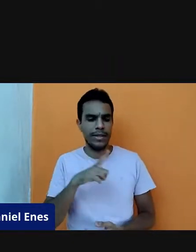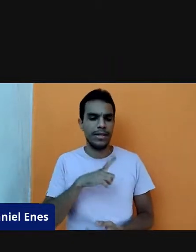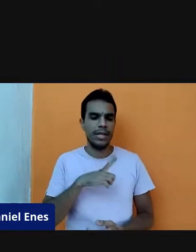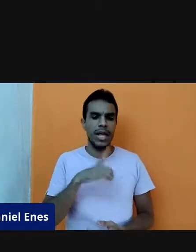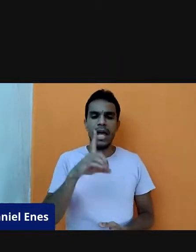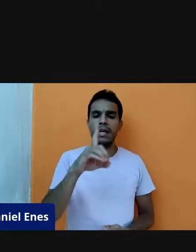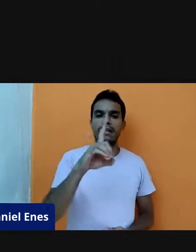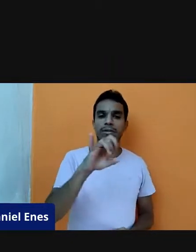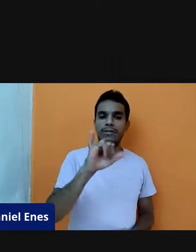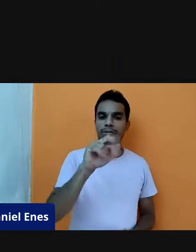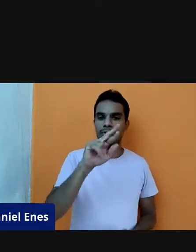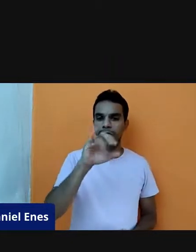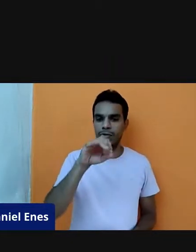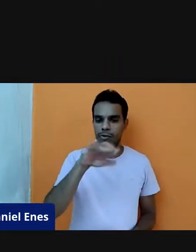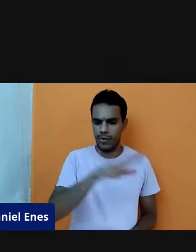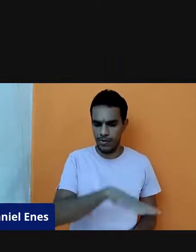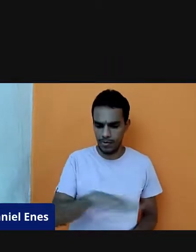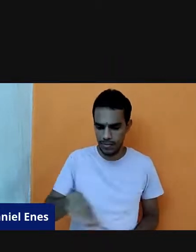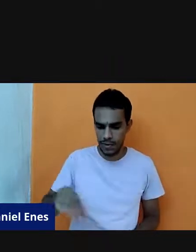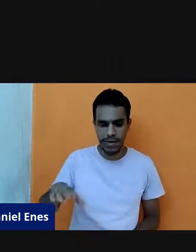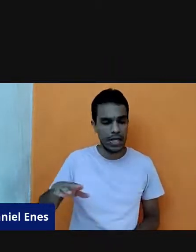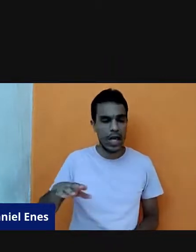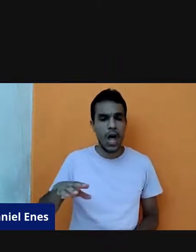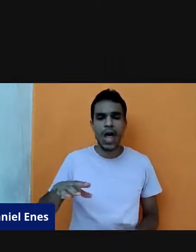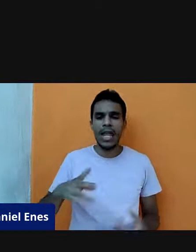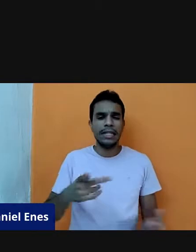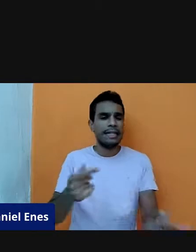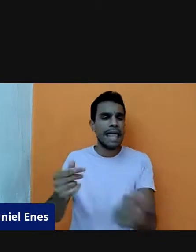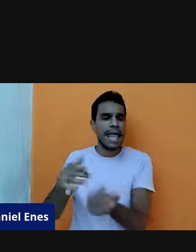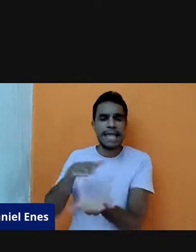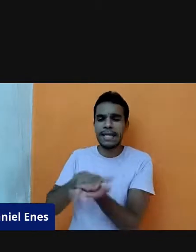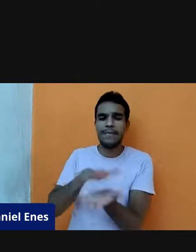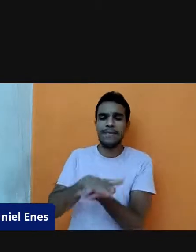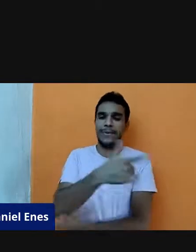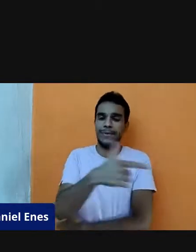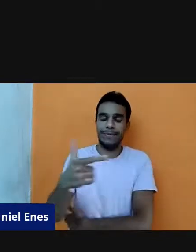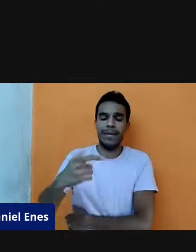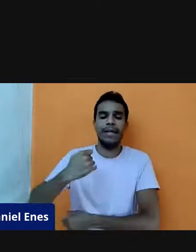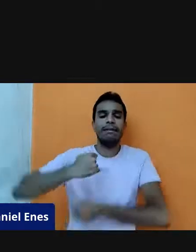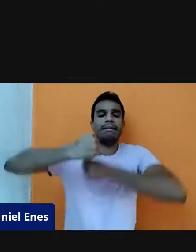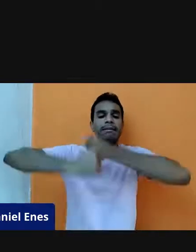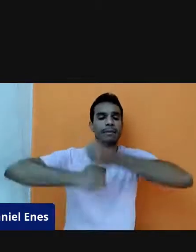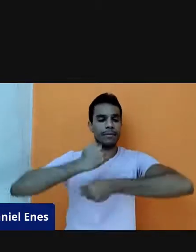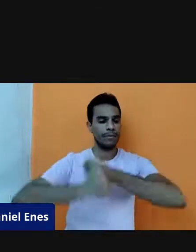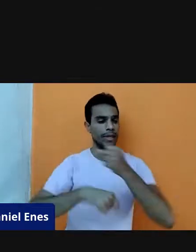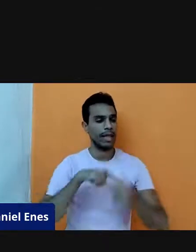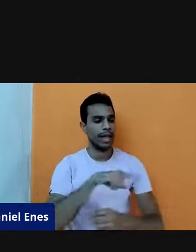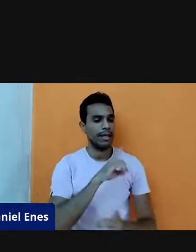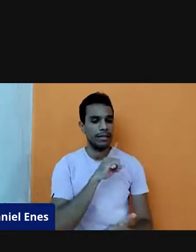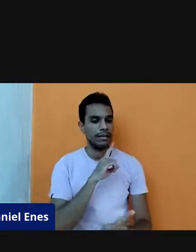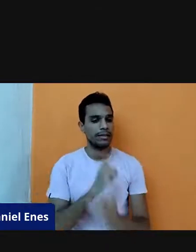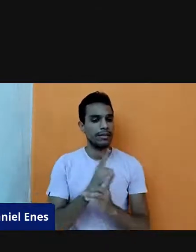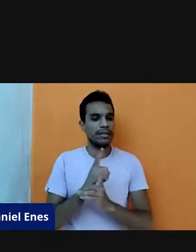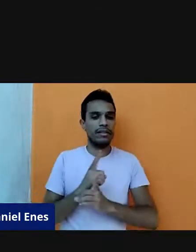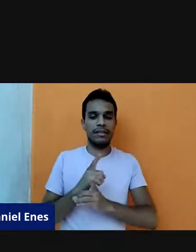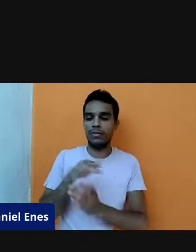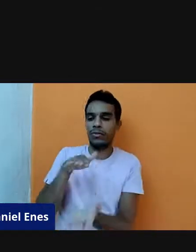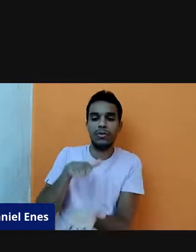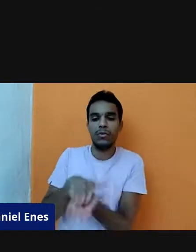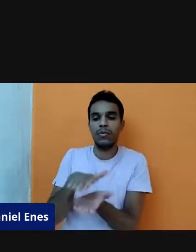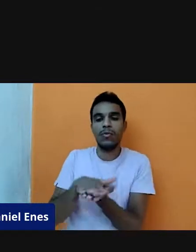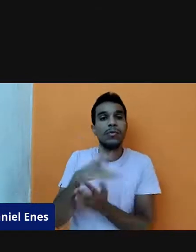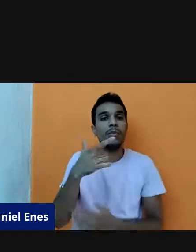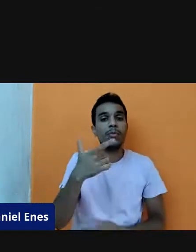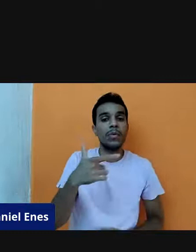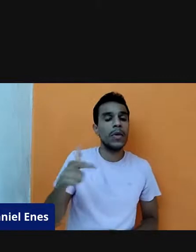desses contos foi publicado. E anos mais tarde, a Clarice descobriu que eles não foram publicados porque,